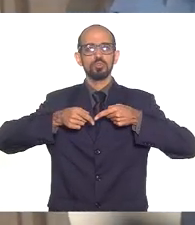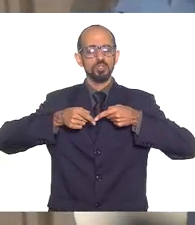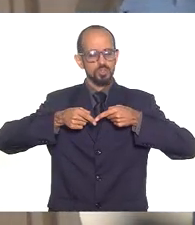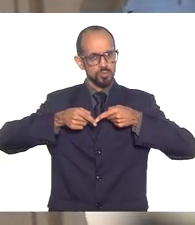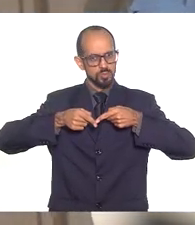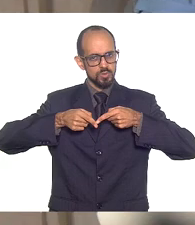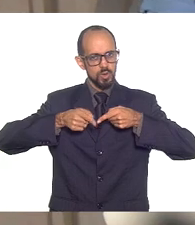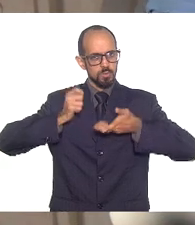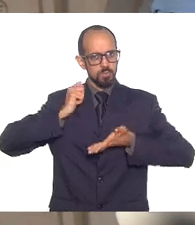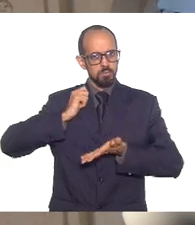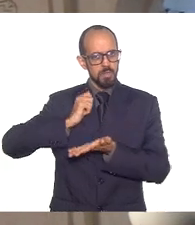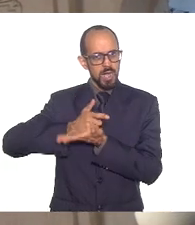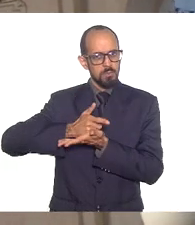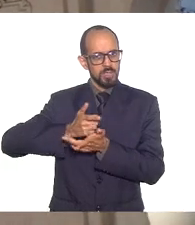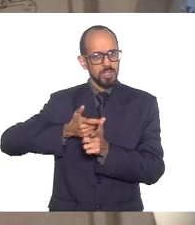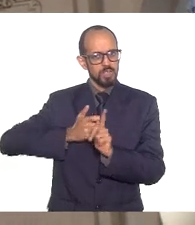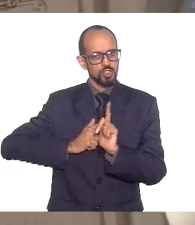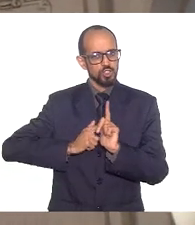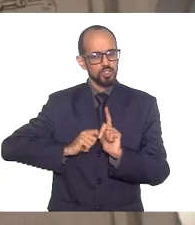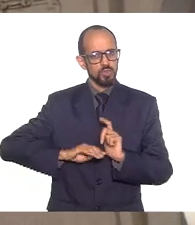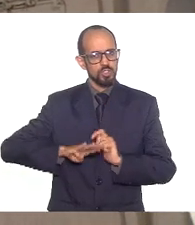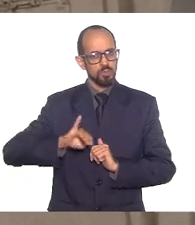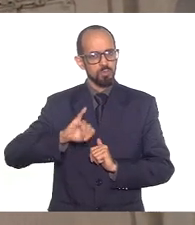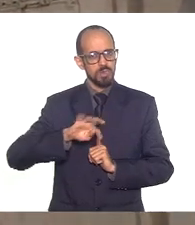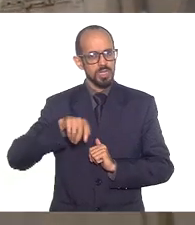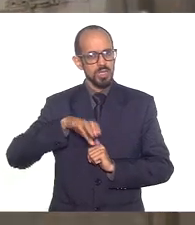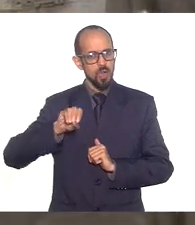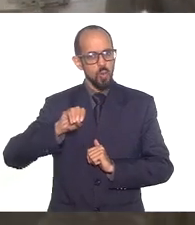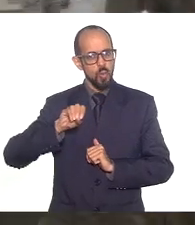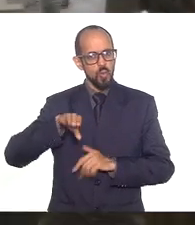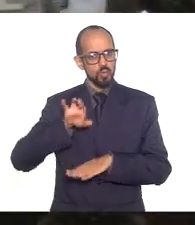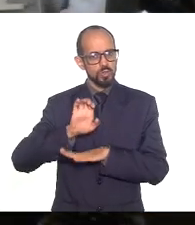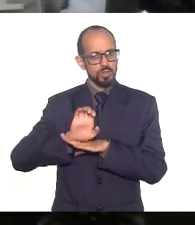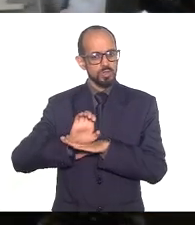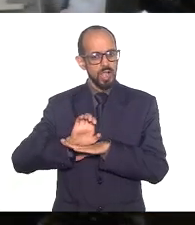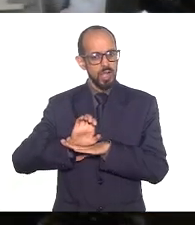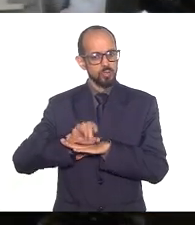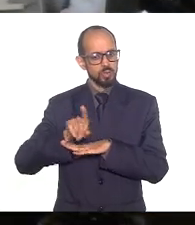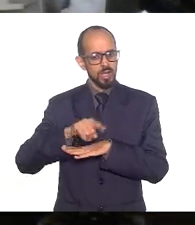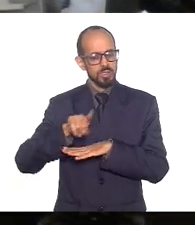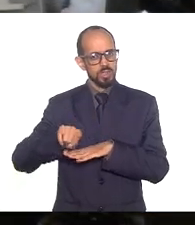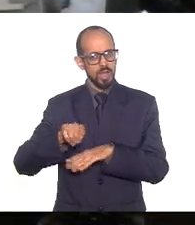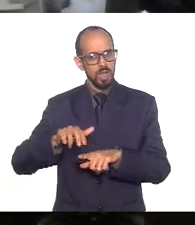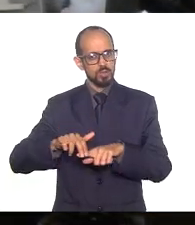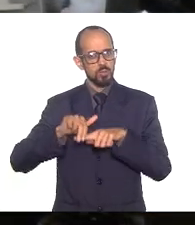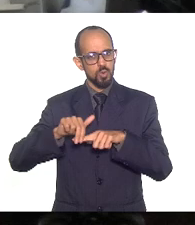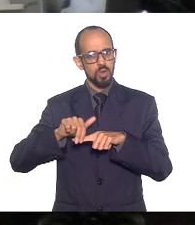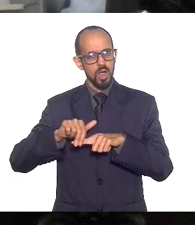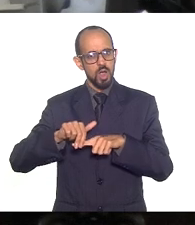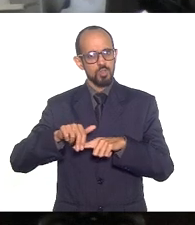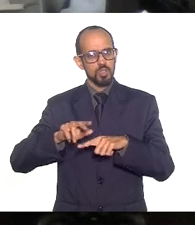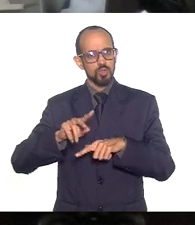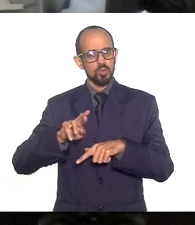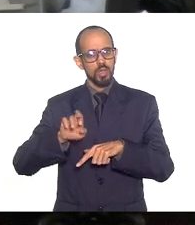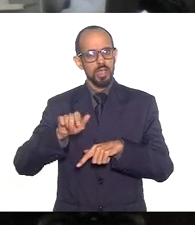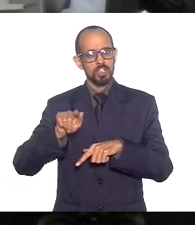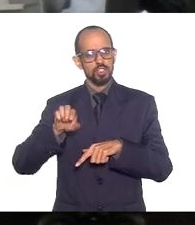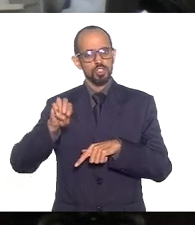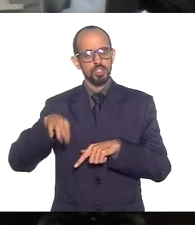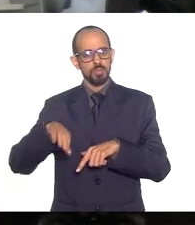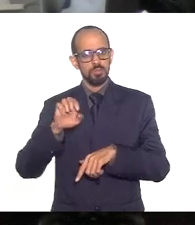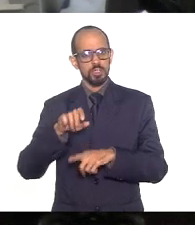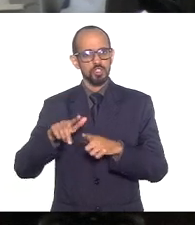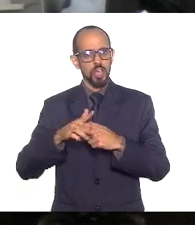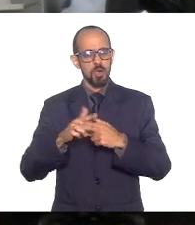pagamento da dívida bilionária do Estado está suspenso graça ao regime de recuperação que voltamos aqui de